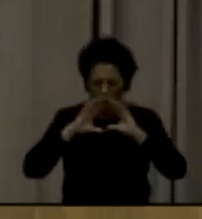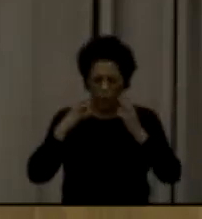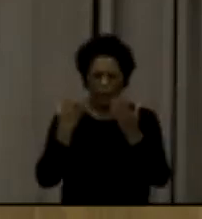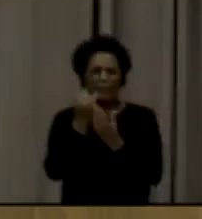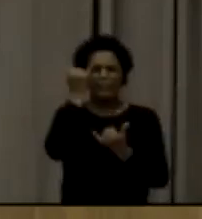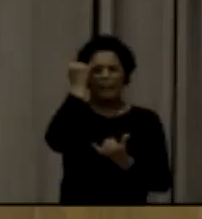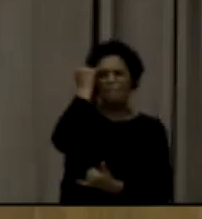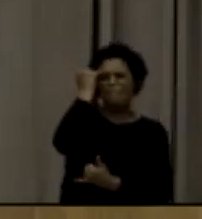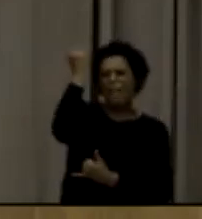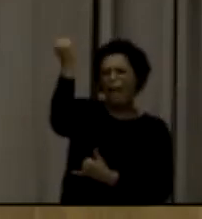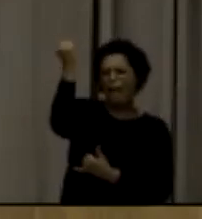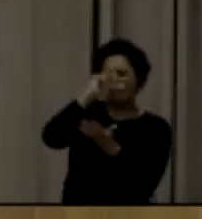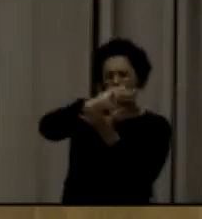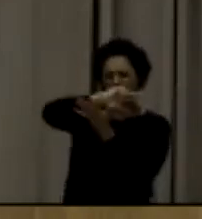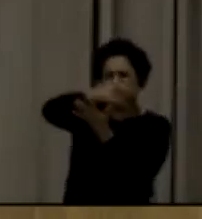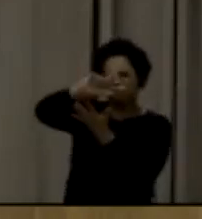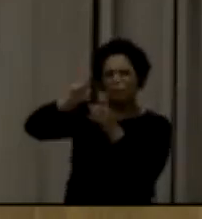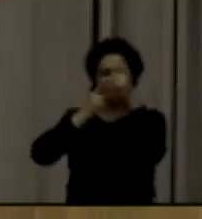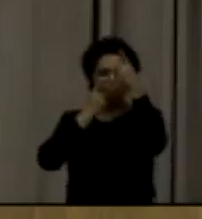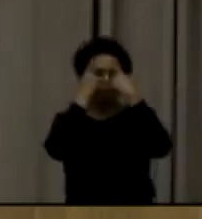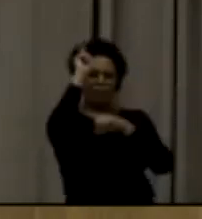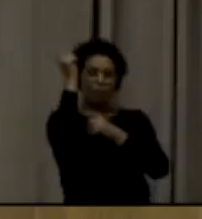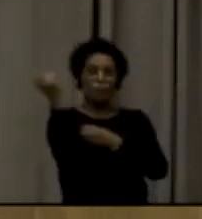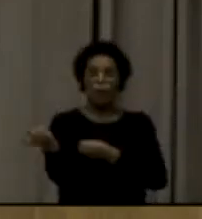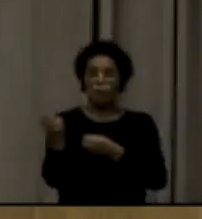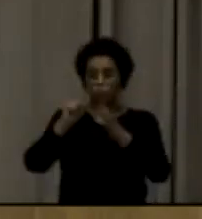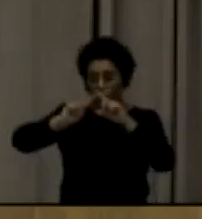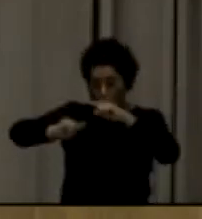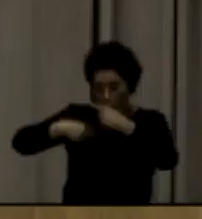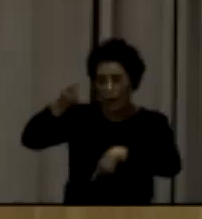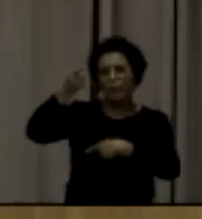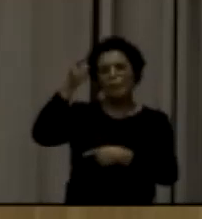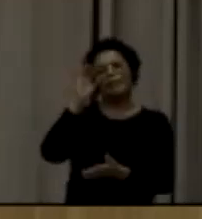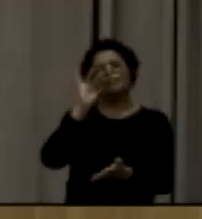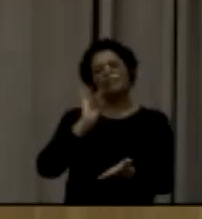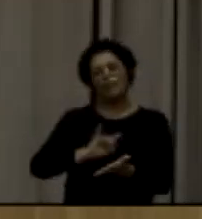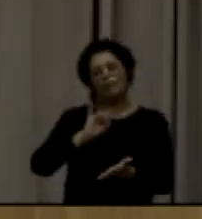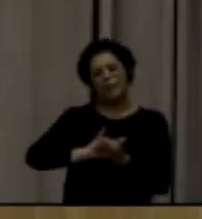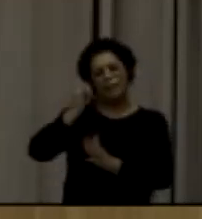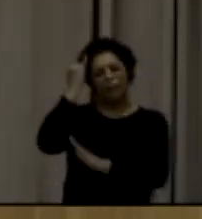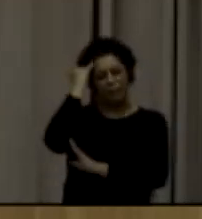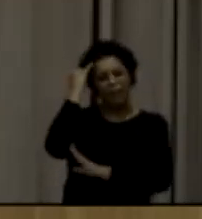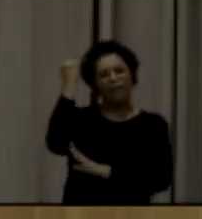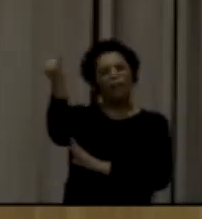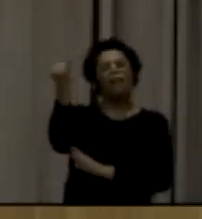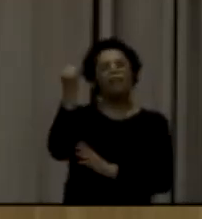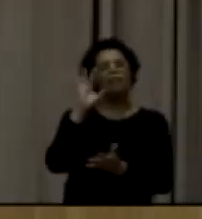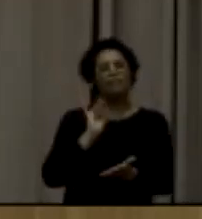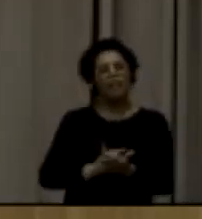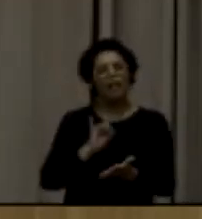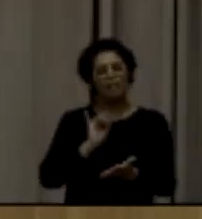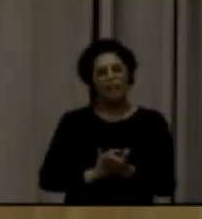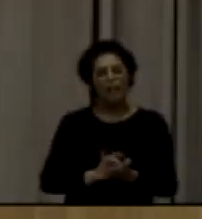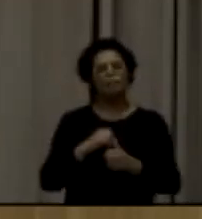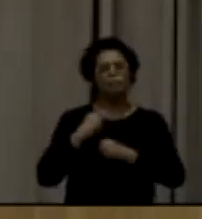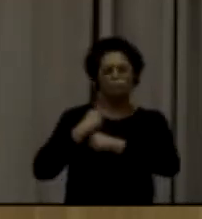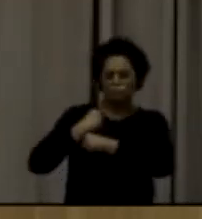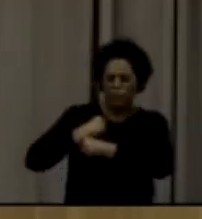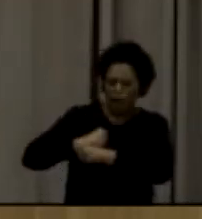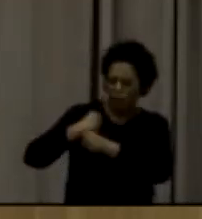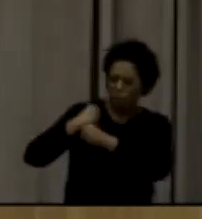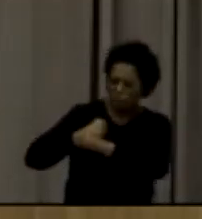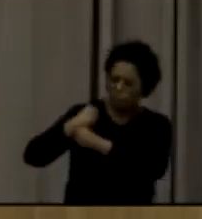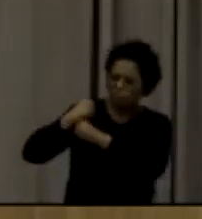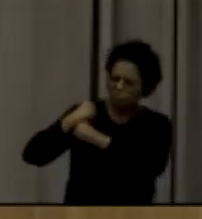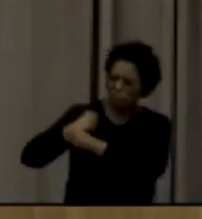muitas ideias fortes para que possamos recuperar de fácil as nossas ideias, que já levam muitos anos.